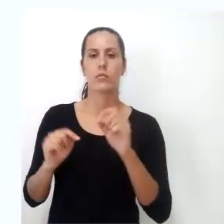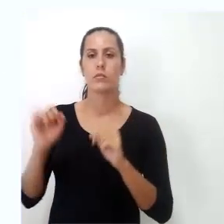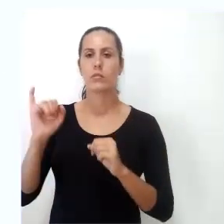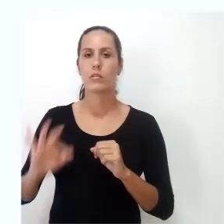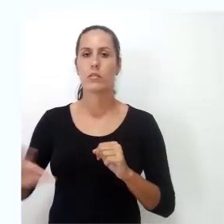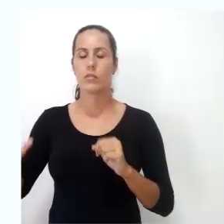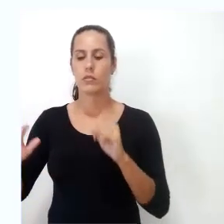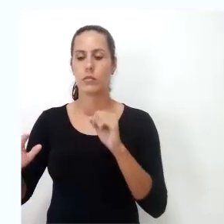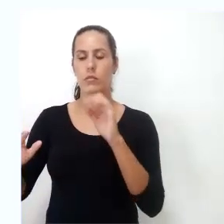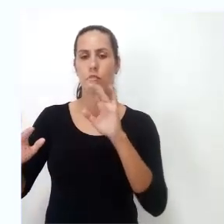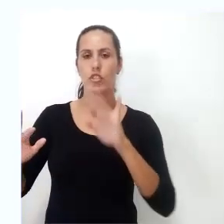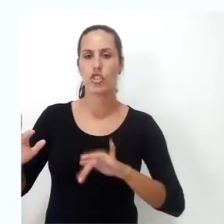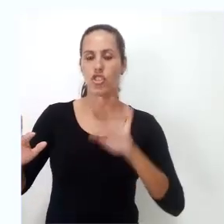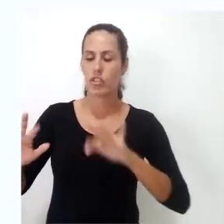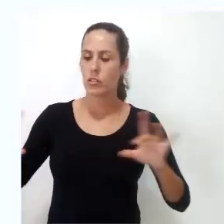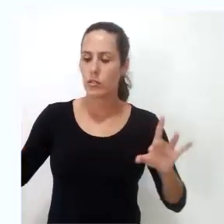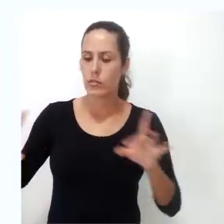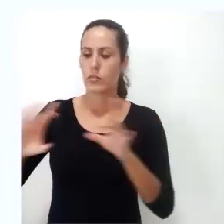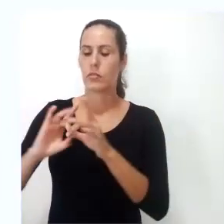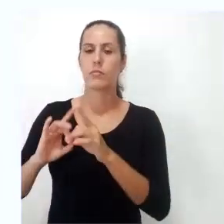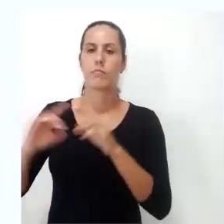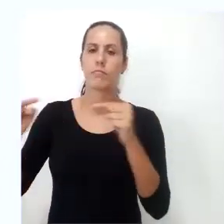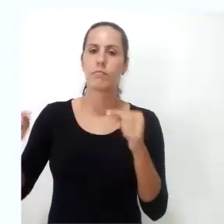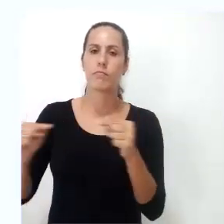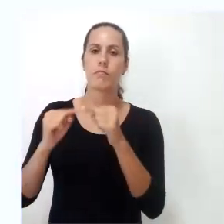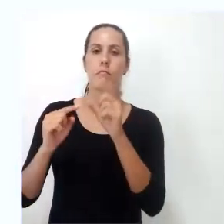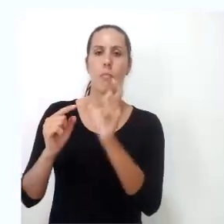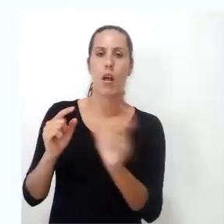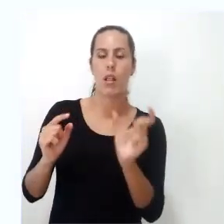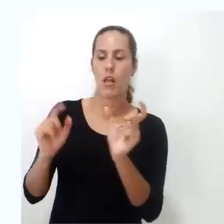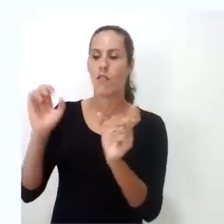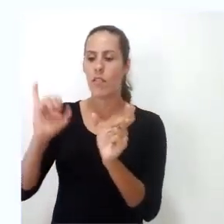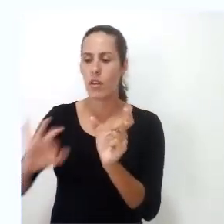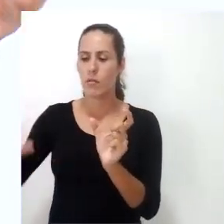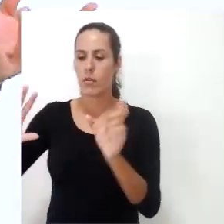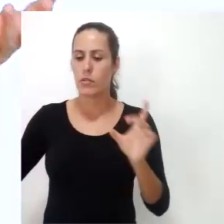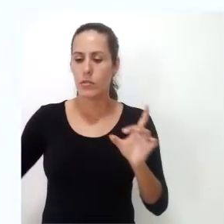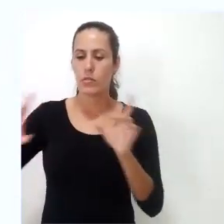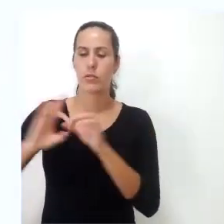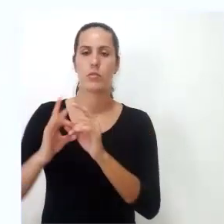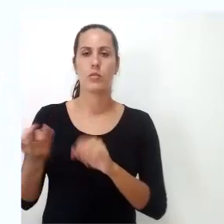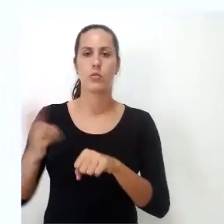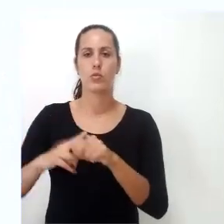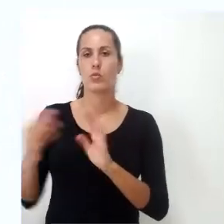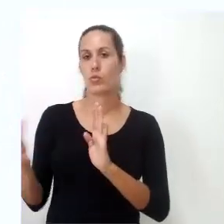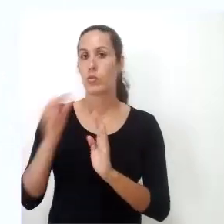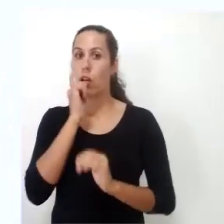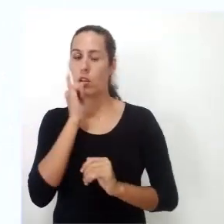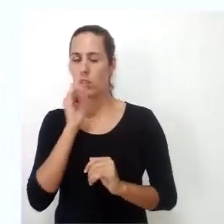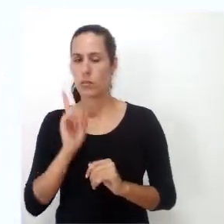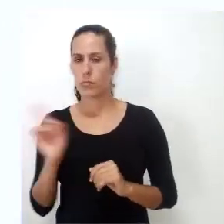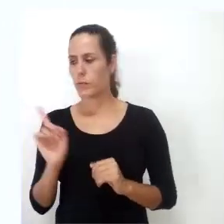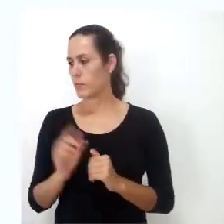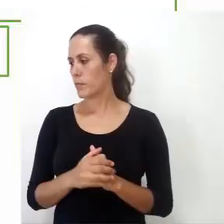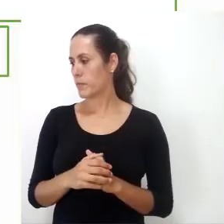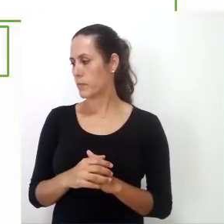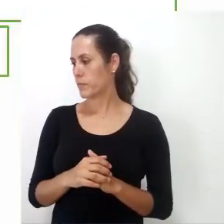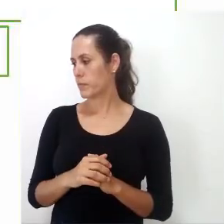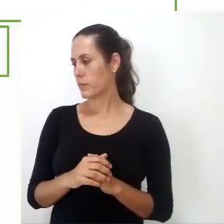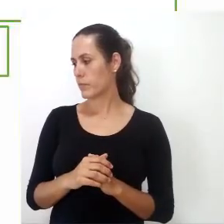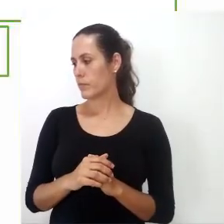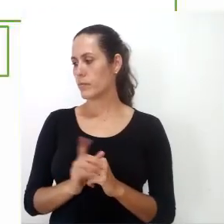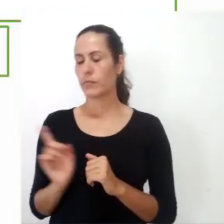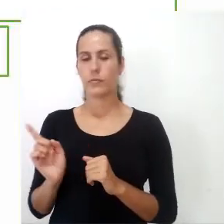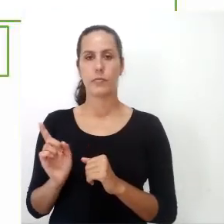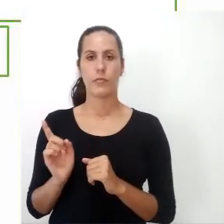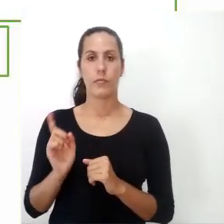multimodais. Combinam sistemas, signos diferentes, ou seja, palavra e imagem. Vamos ver aqui. Nesse